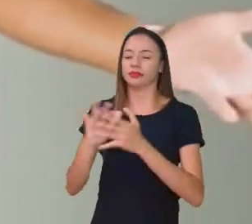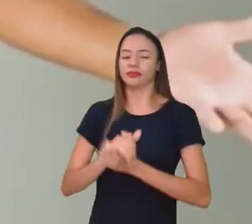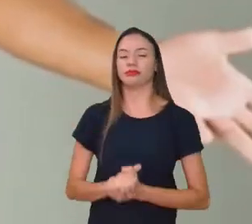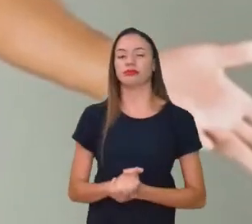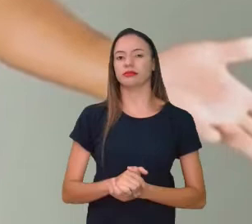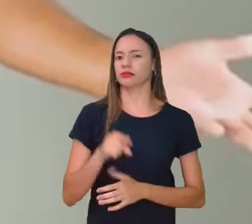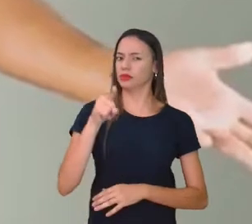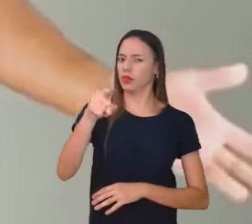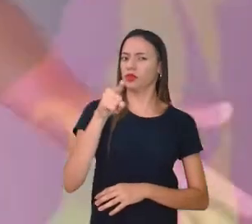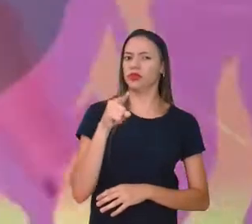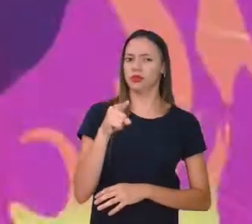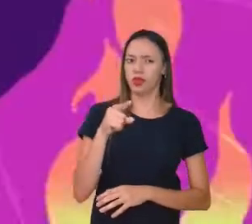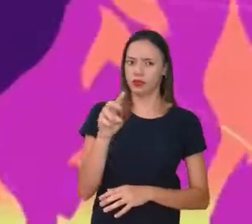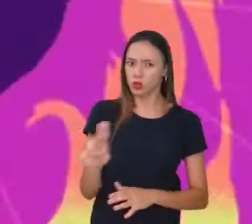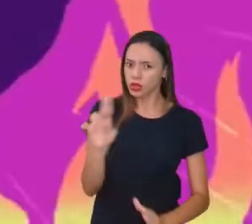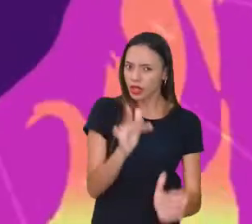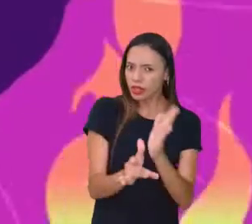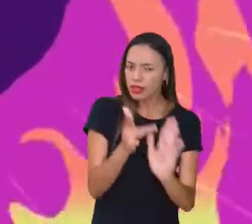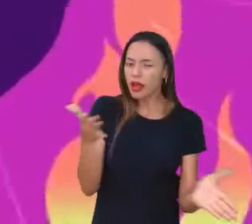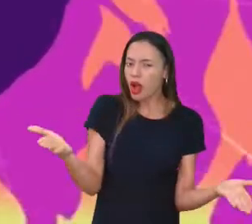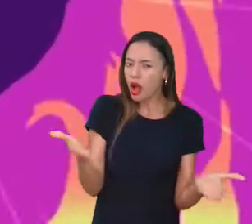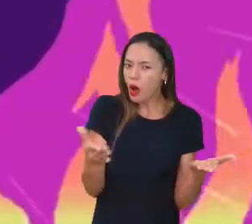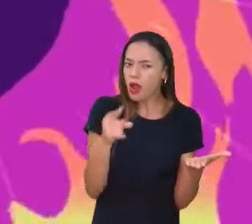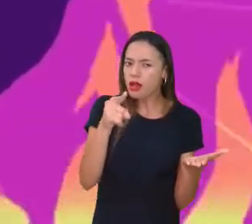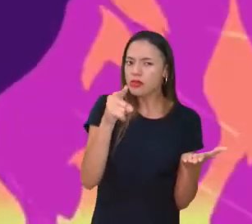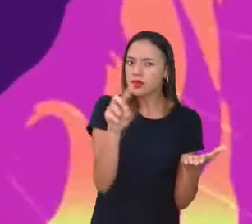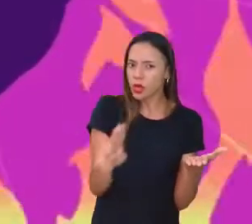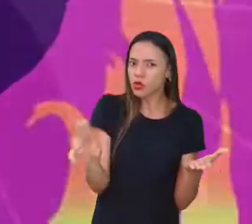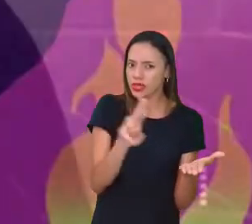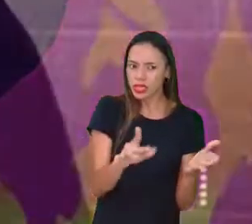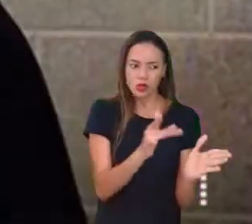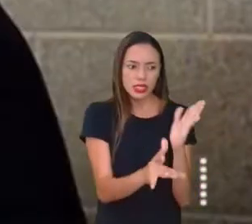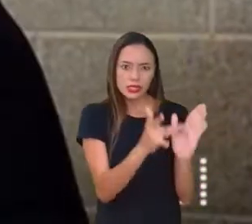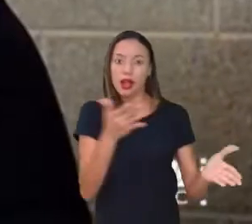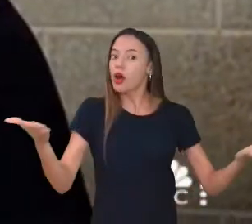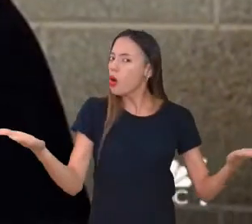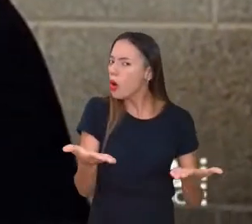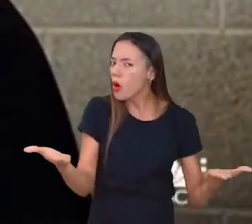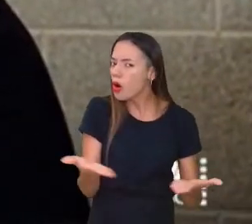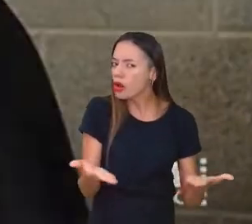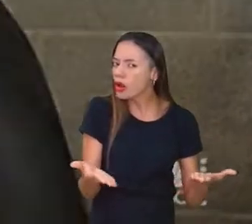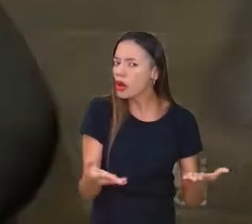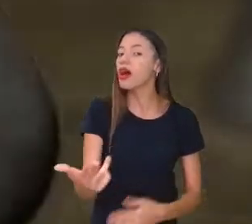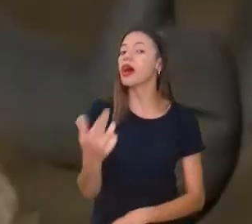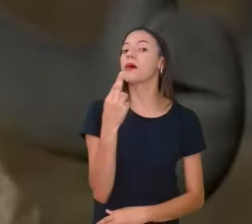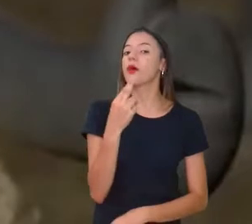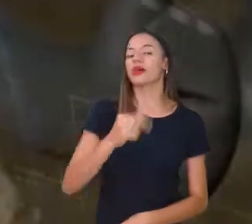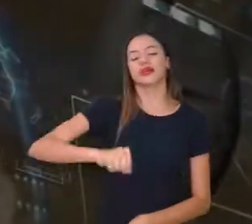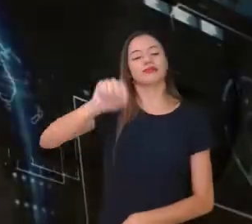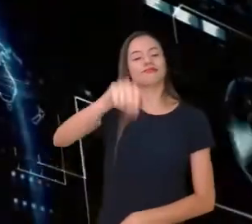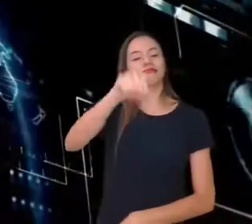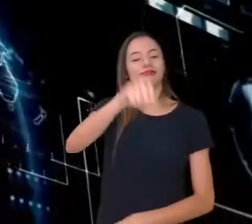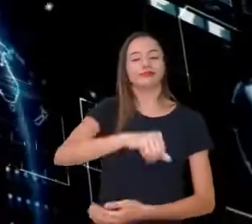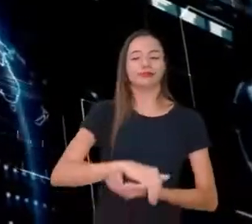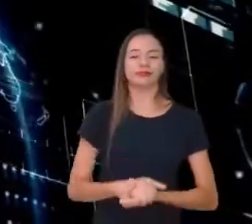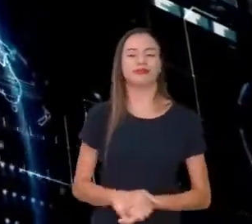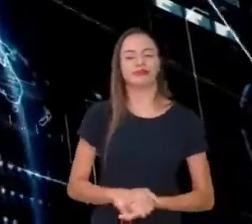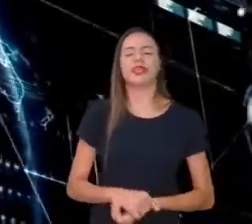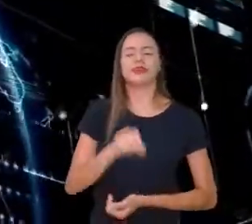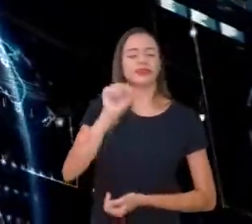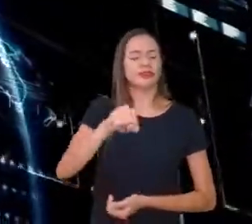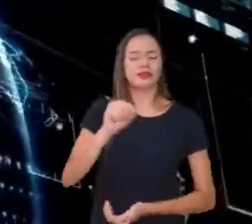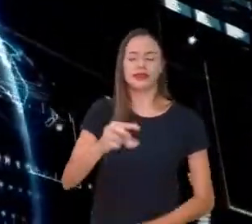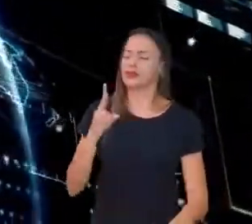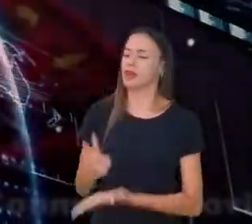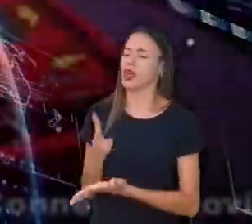Você está conectado agora? Você está consumindo o digital agora? A resposta é sim. Estamos